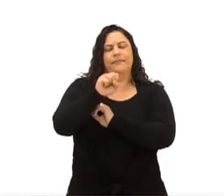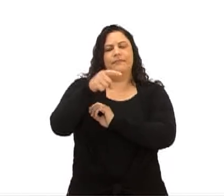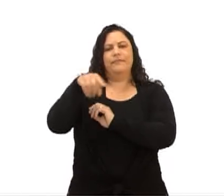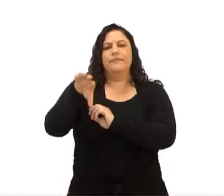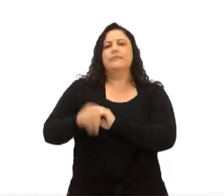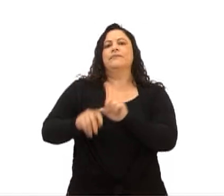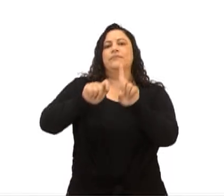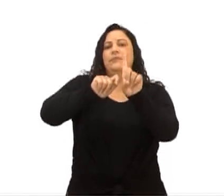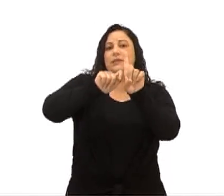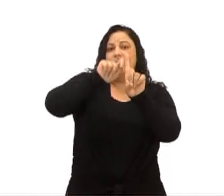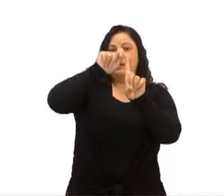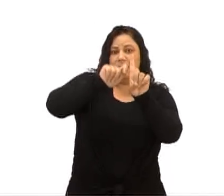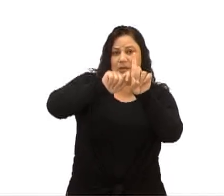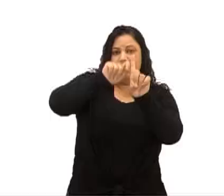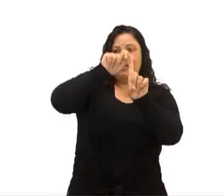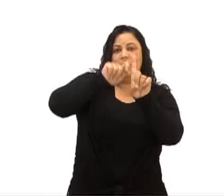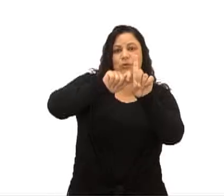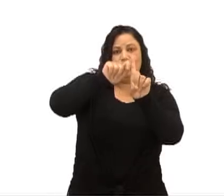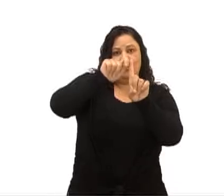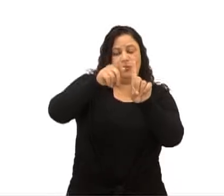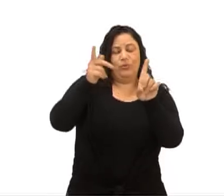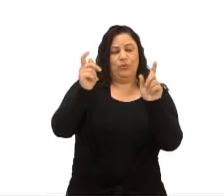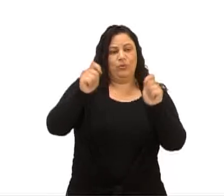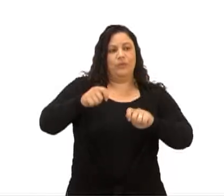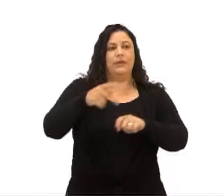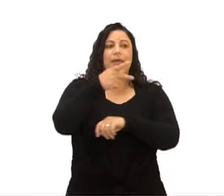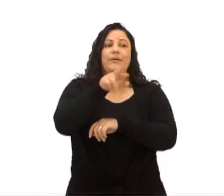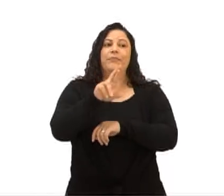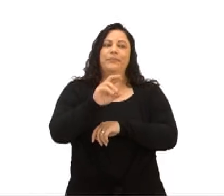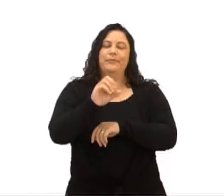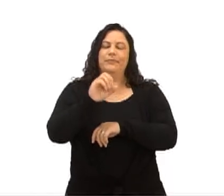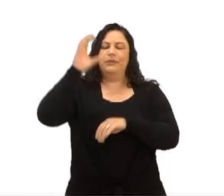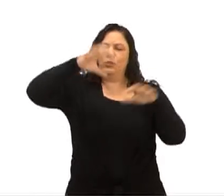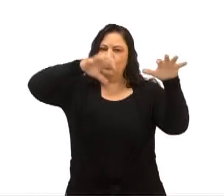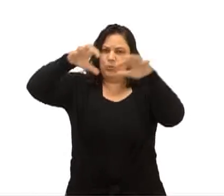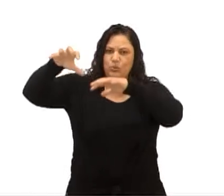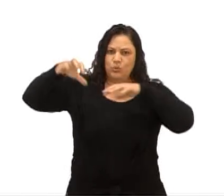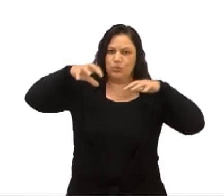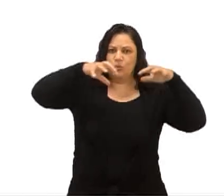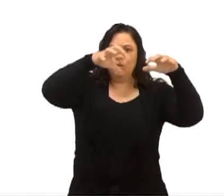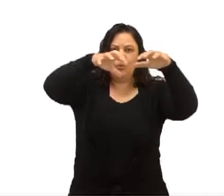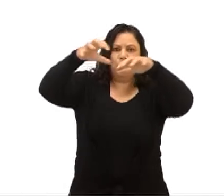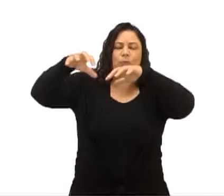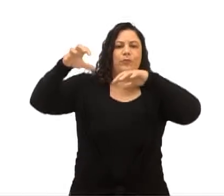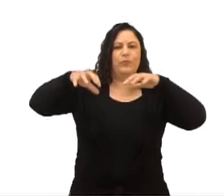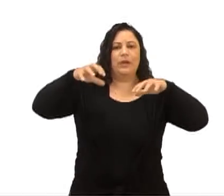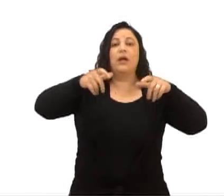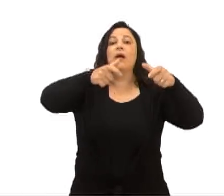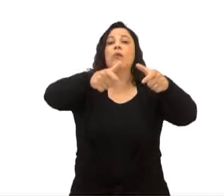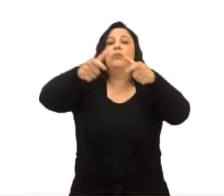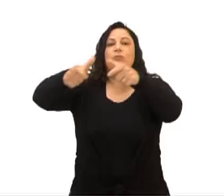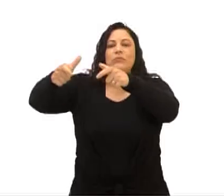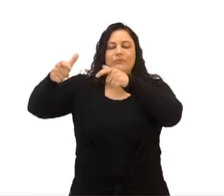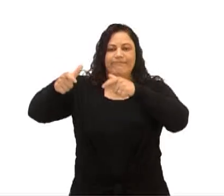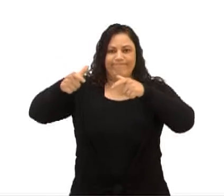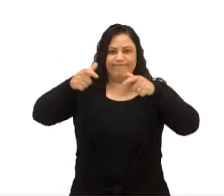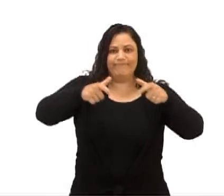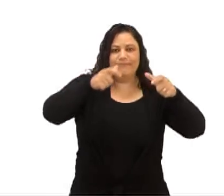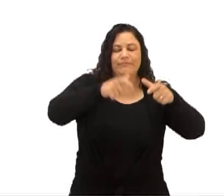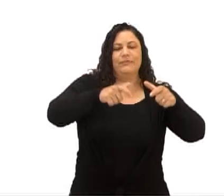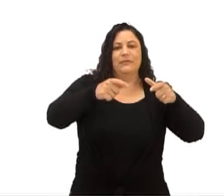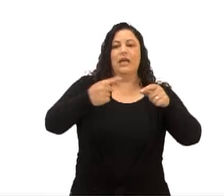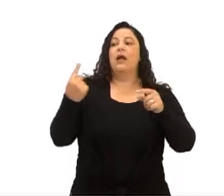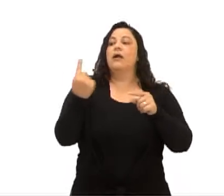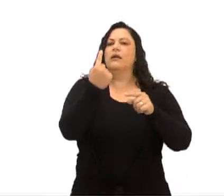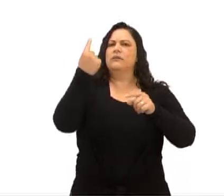temperatura, a precipitação, que seria a chuva, a latitude, ó, a localização, a